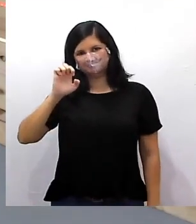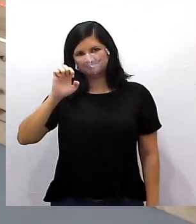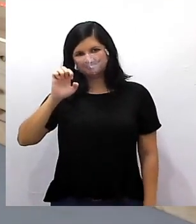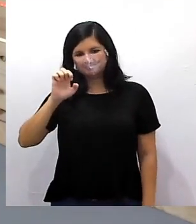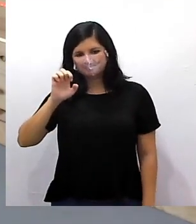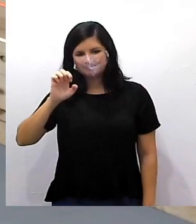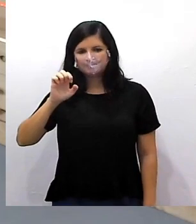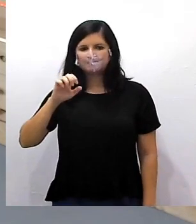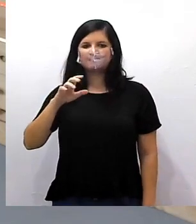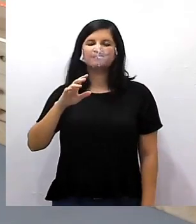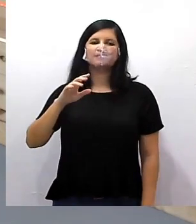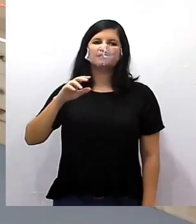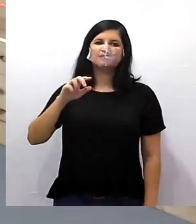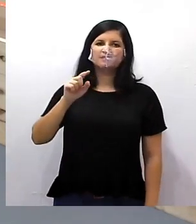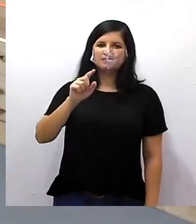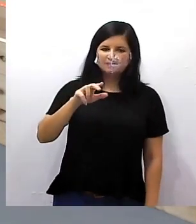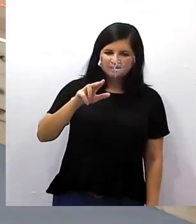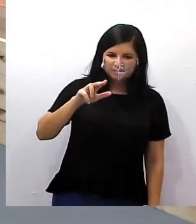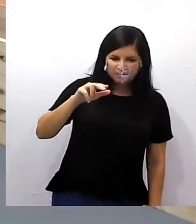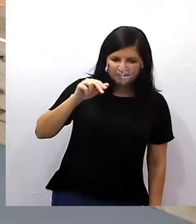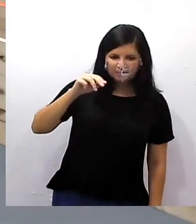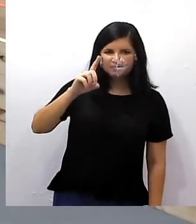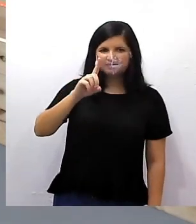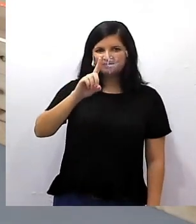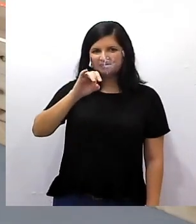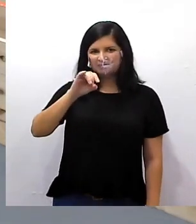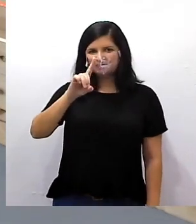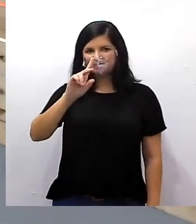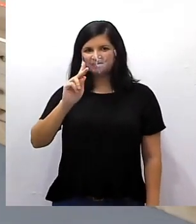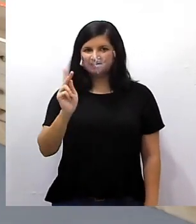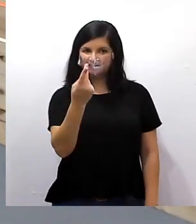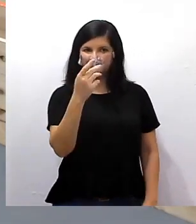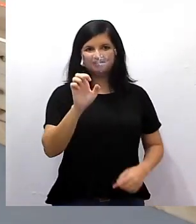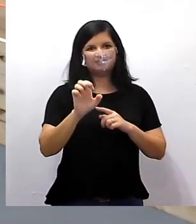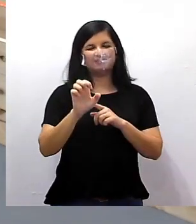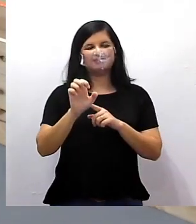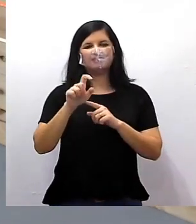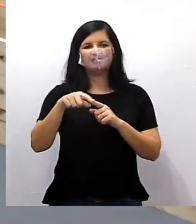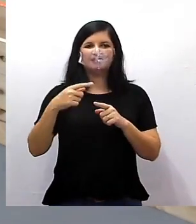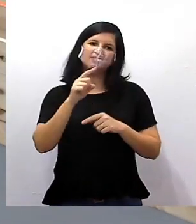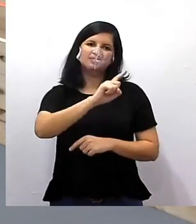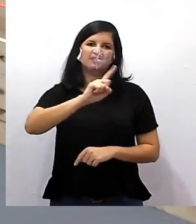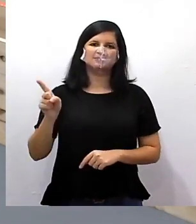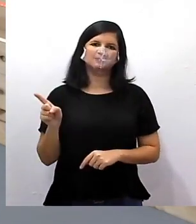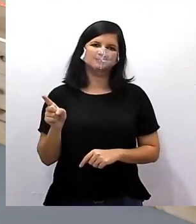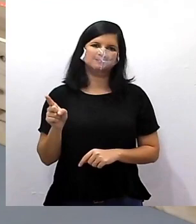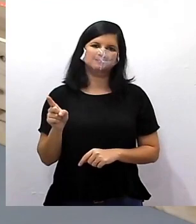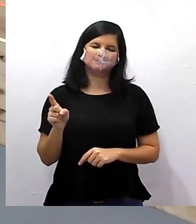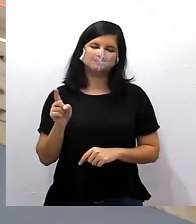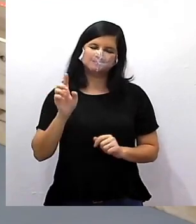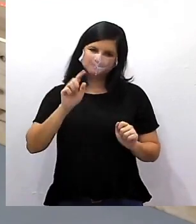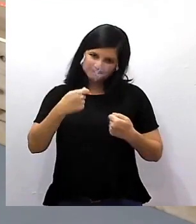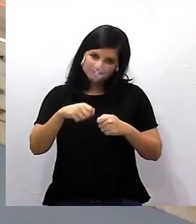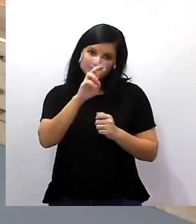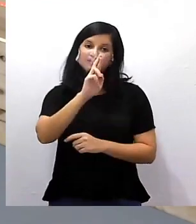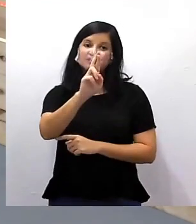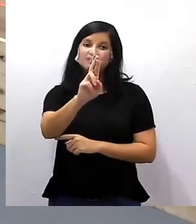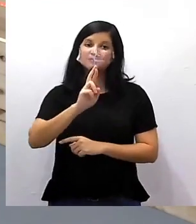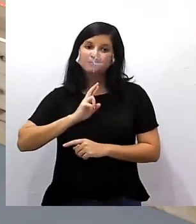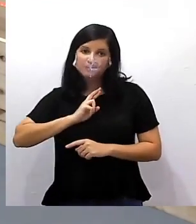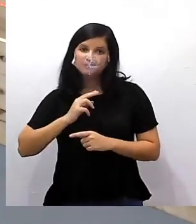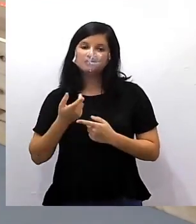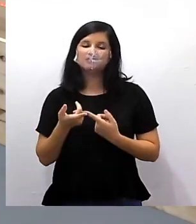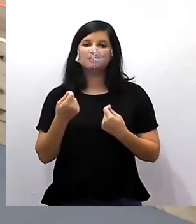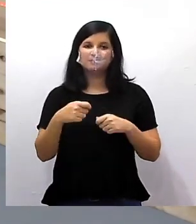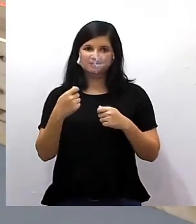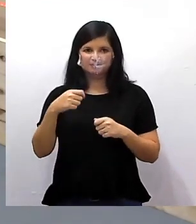He never came back, did he? Porque lembra, esse never, ele passa uma ideia de negação. Então, a tua resposta, a tua tag